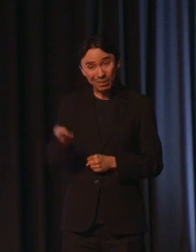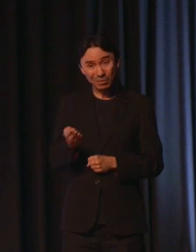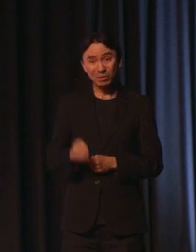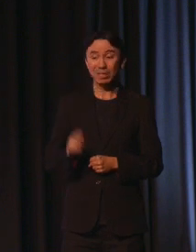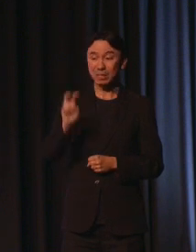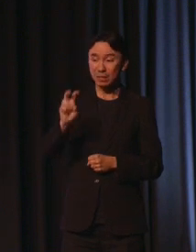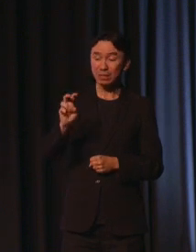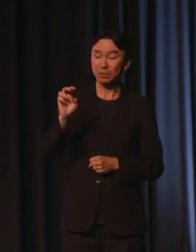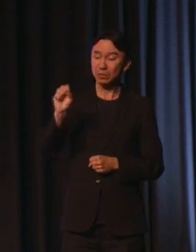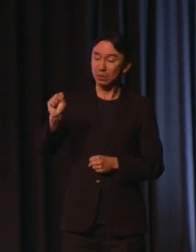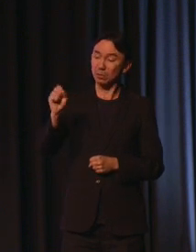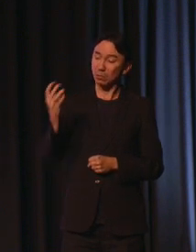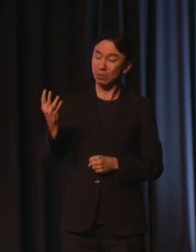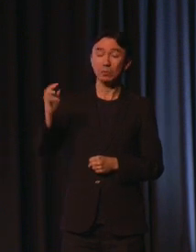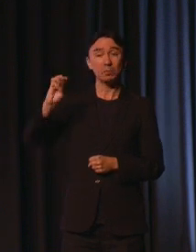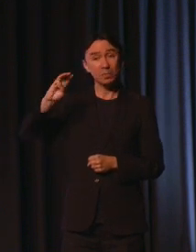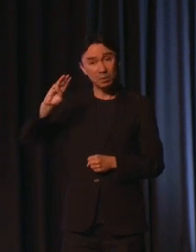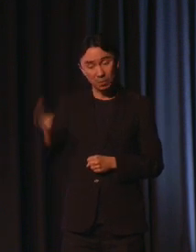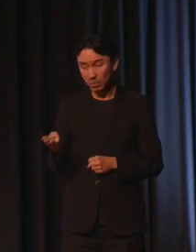desse recurso